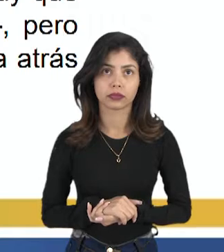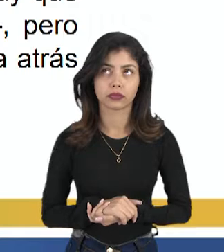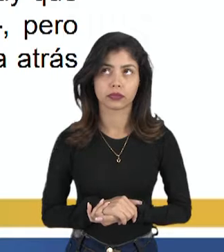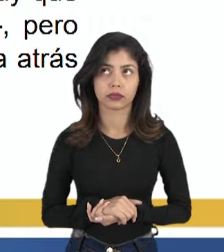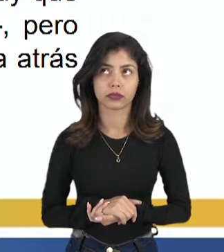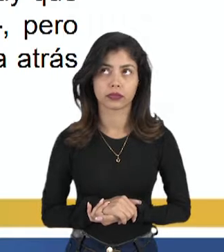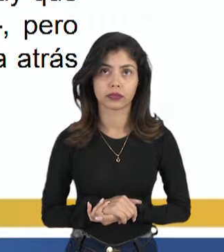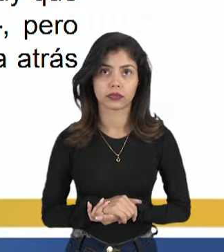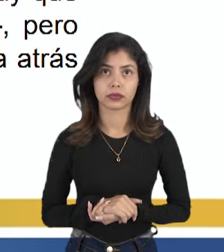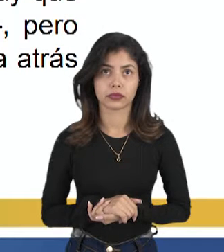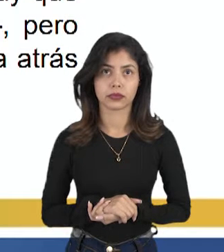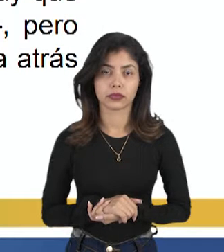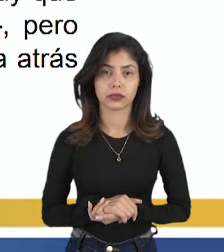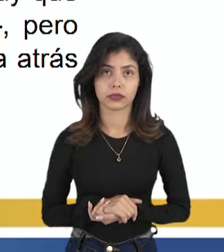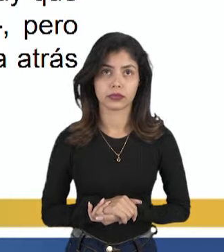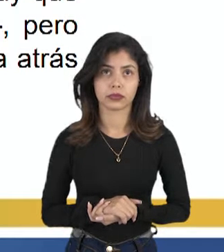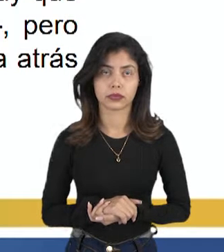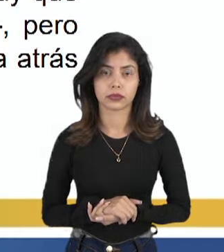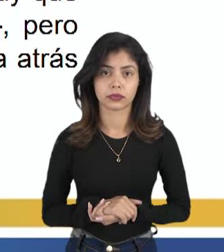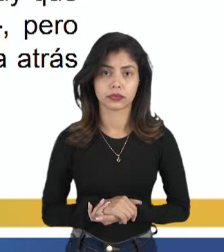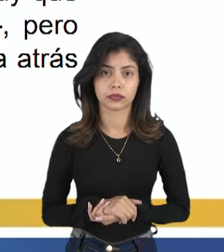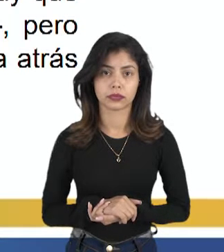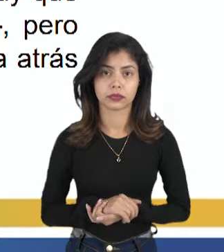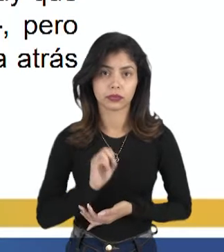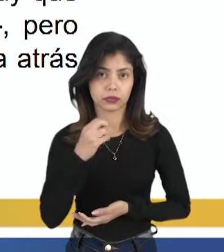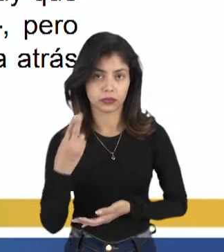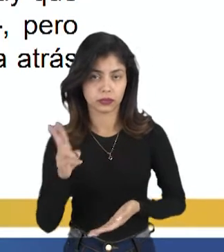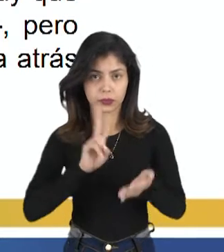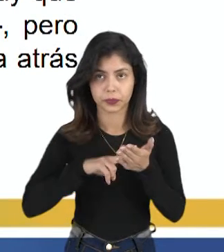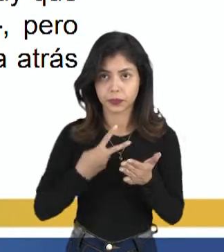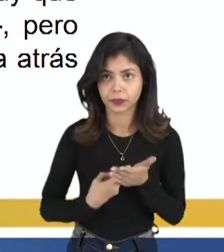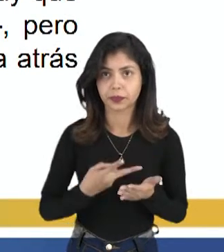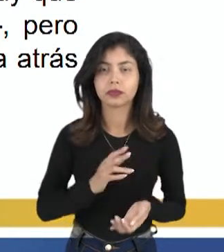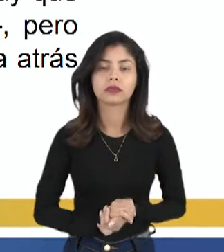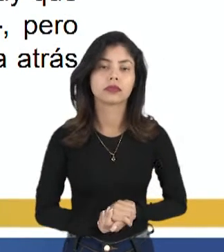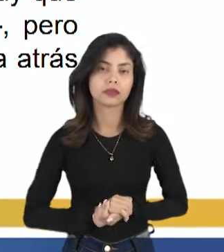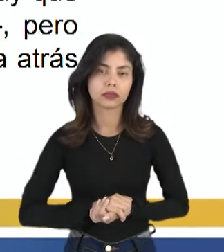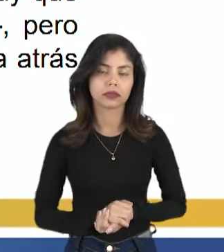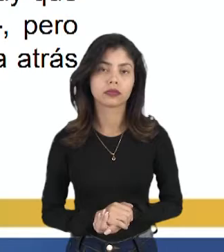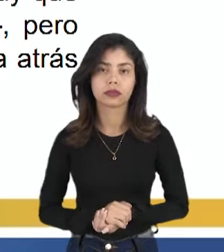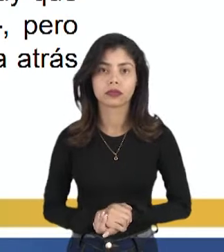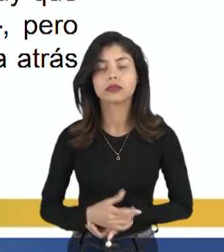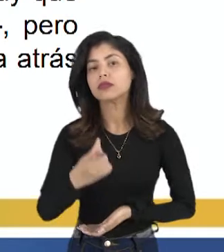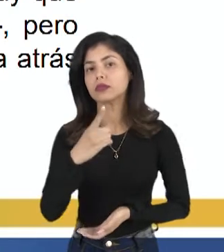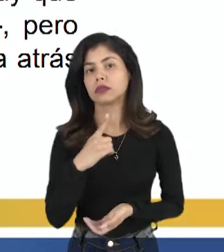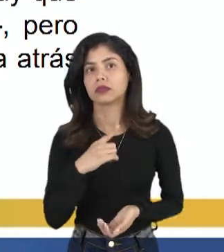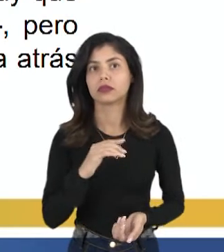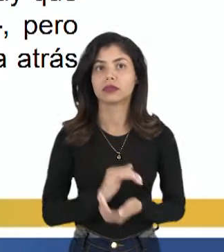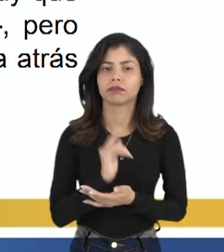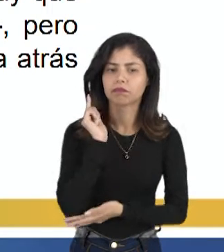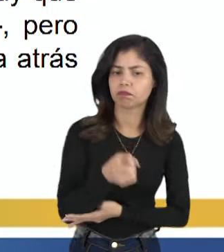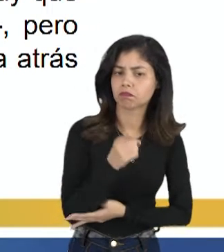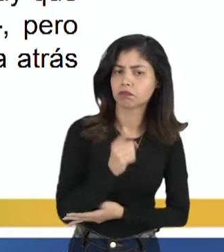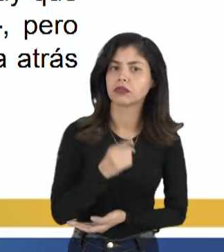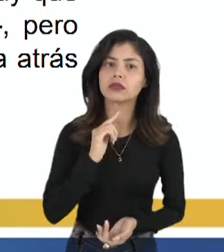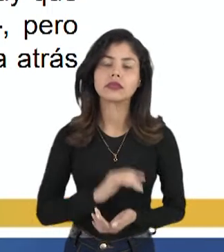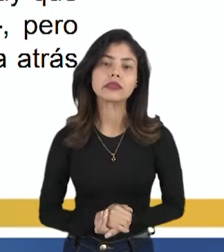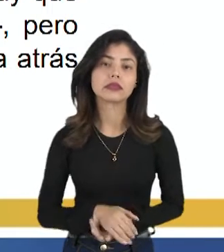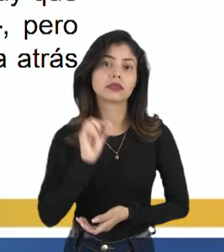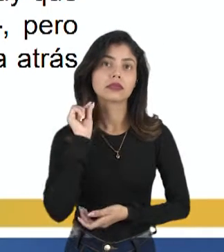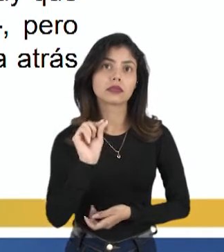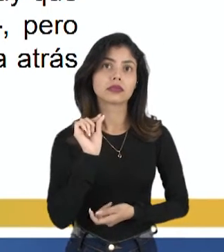arreglamos, arreglamos para adelante. Ou seja, vamos para a tradução, tem nos acusado de